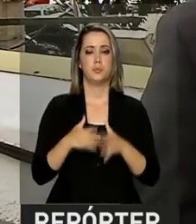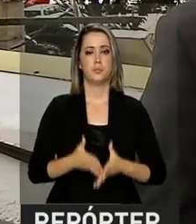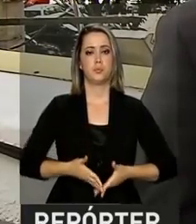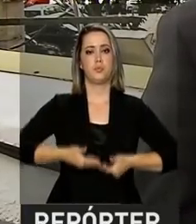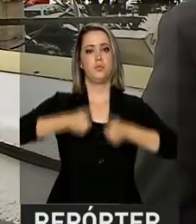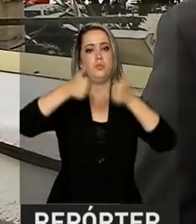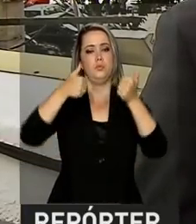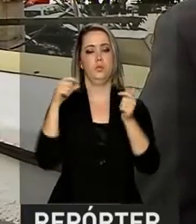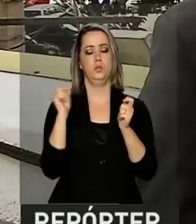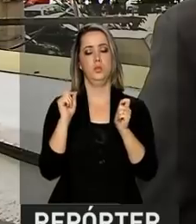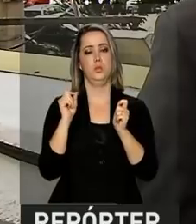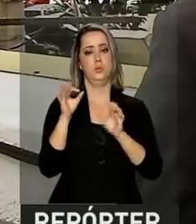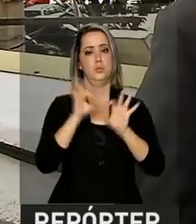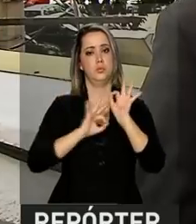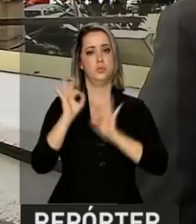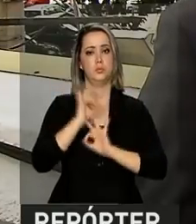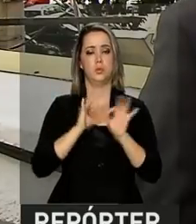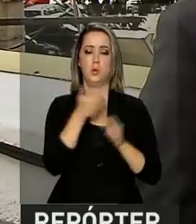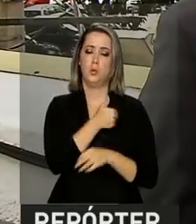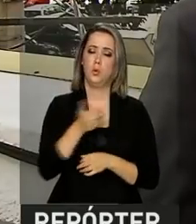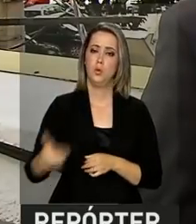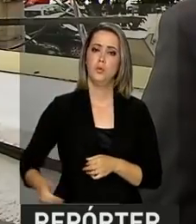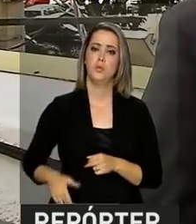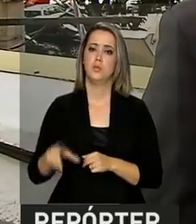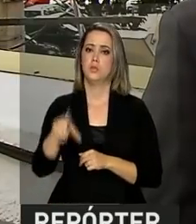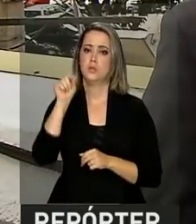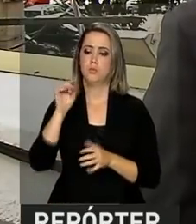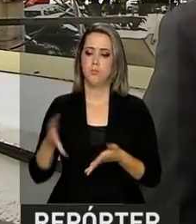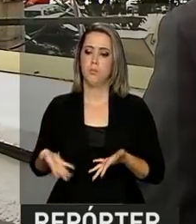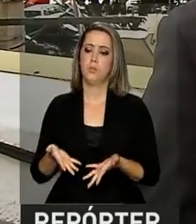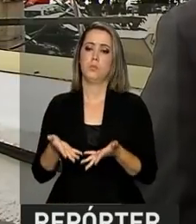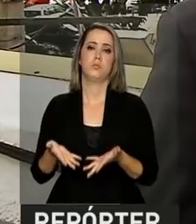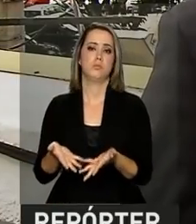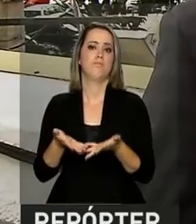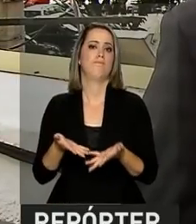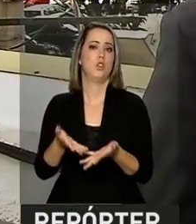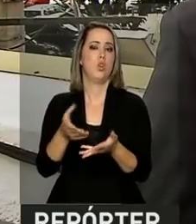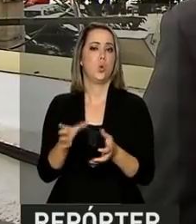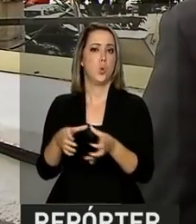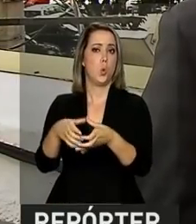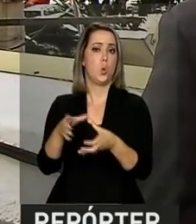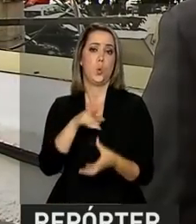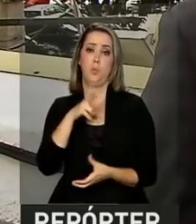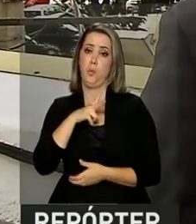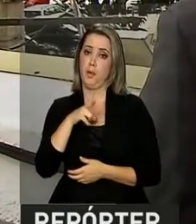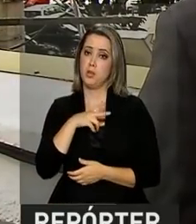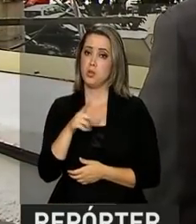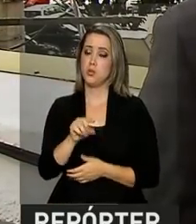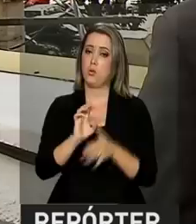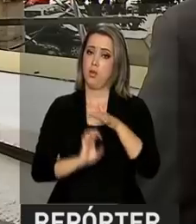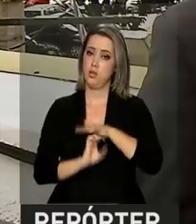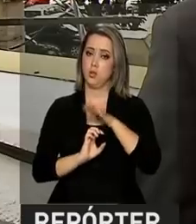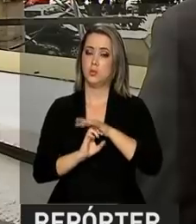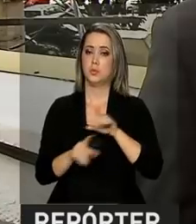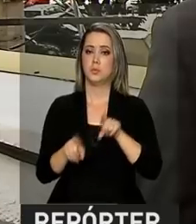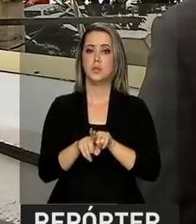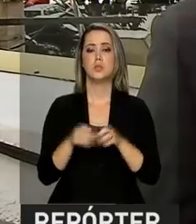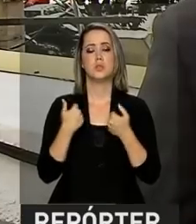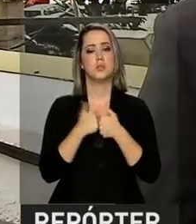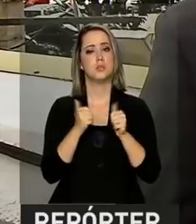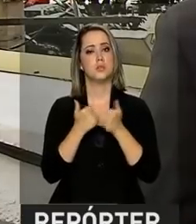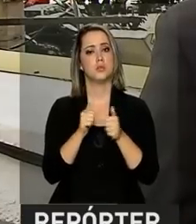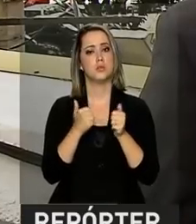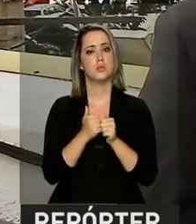ampliar a infraestrutura do país, o governo optou por incentivar a participação da iniciativa privada em projetos de